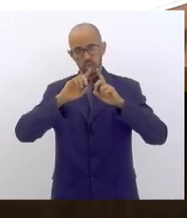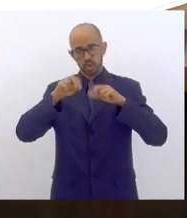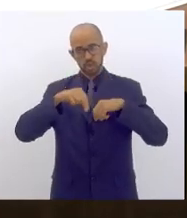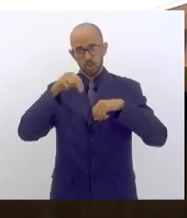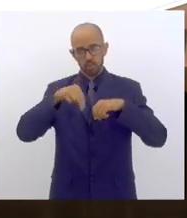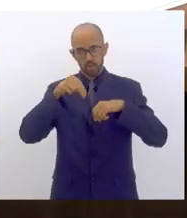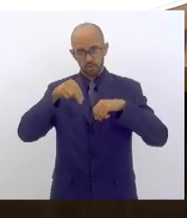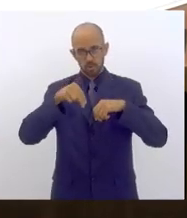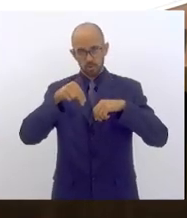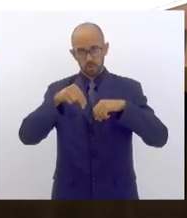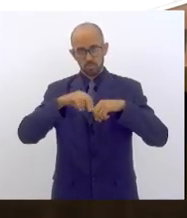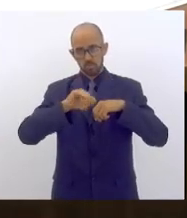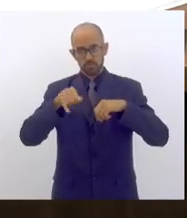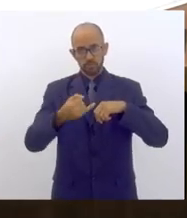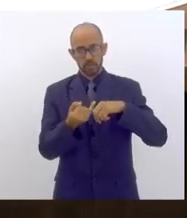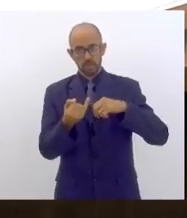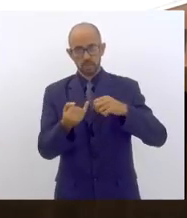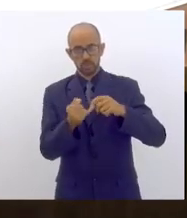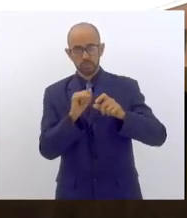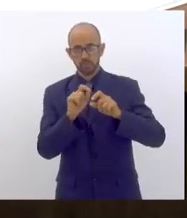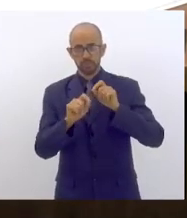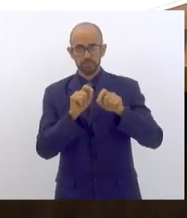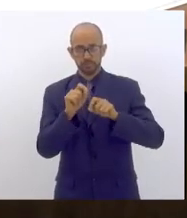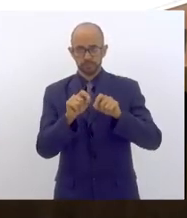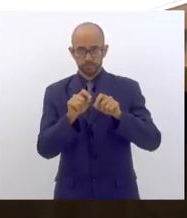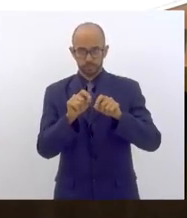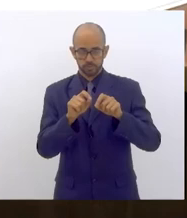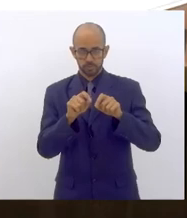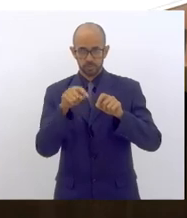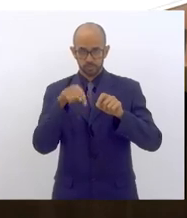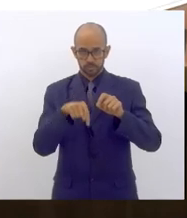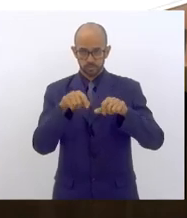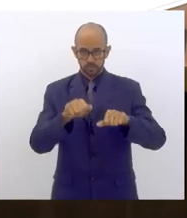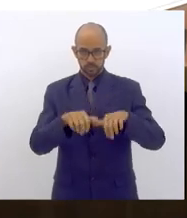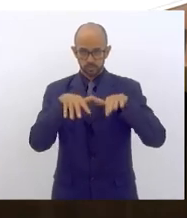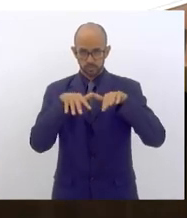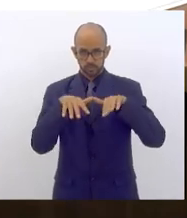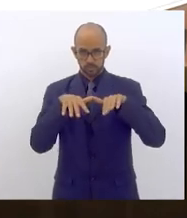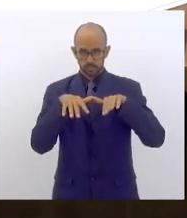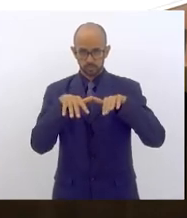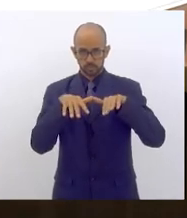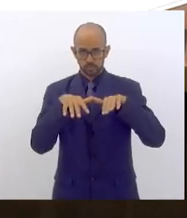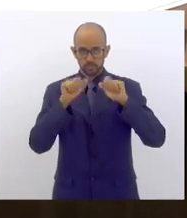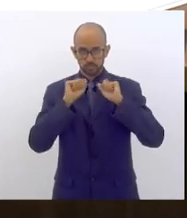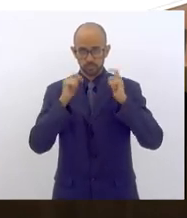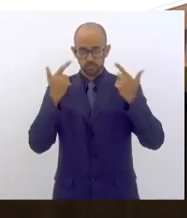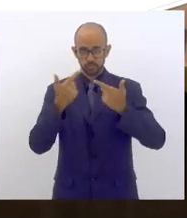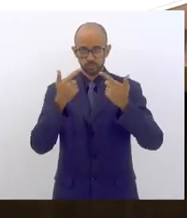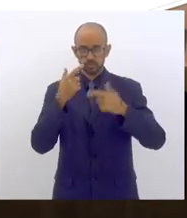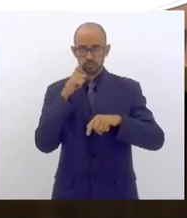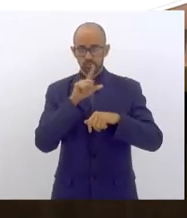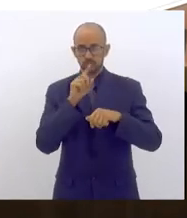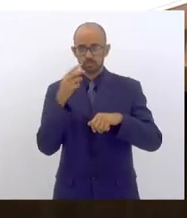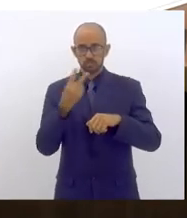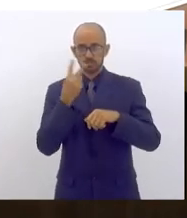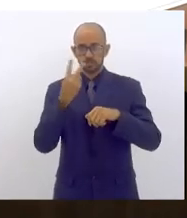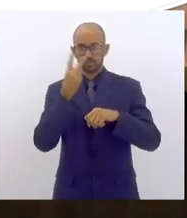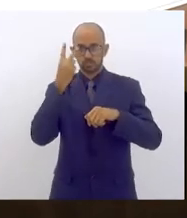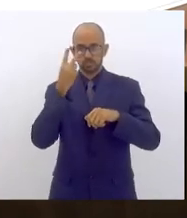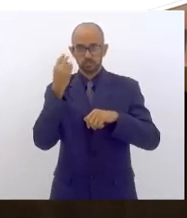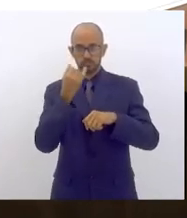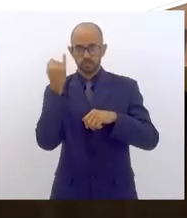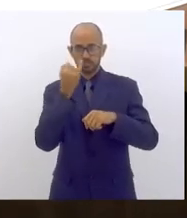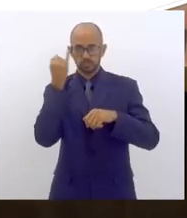dizer que hoje, no Colégio de Líderes e aqui no plenário da Assembleia Legislativa, conseguimos vitórias importantes para a segurança